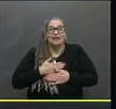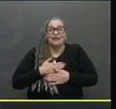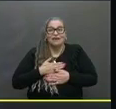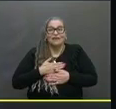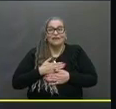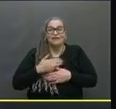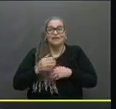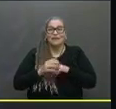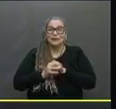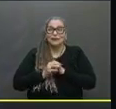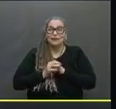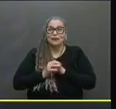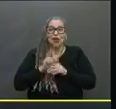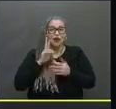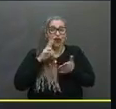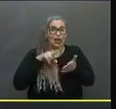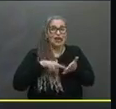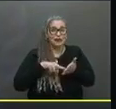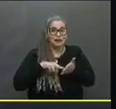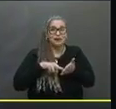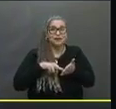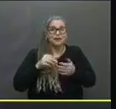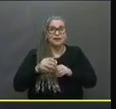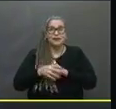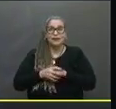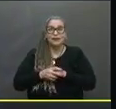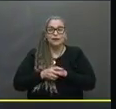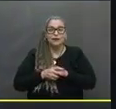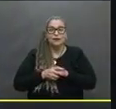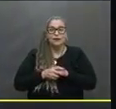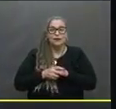eu vou ler isso aqui,